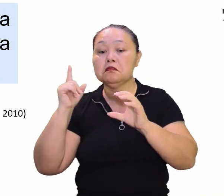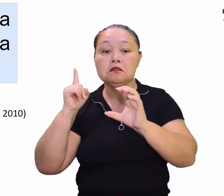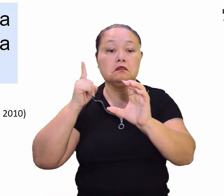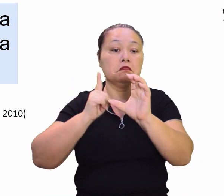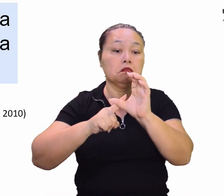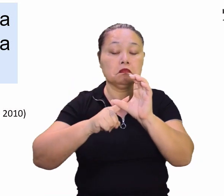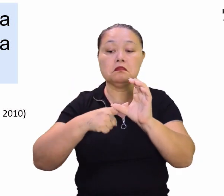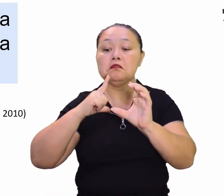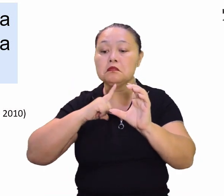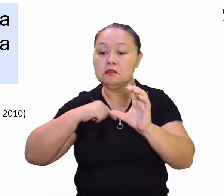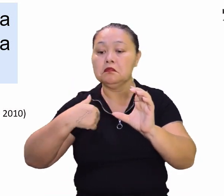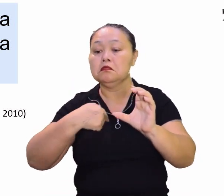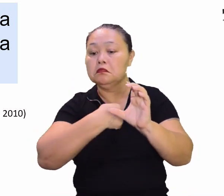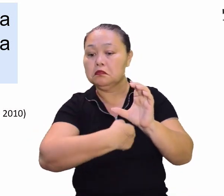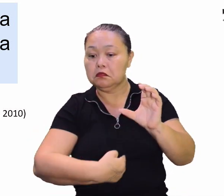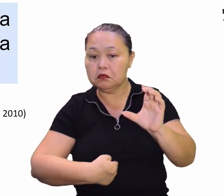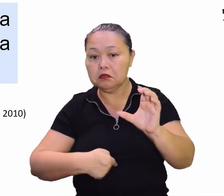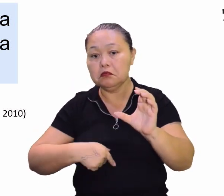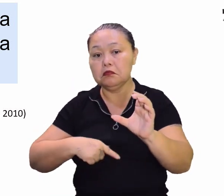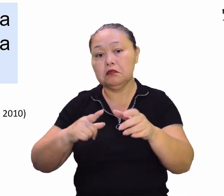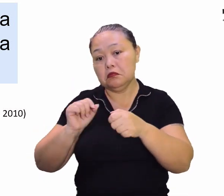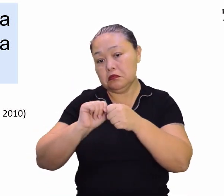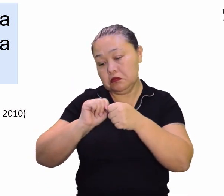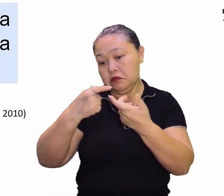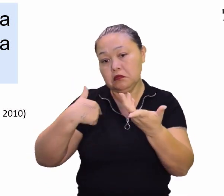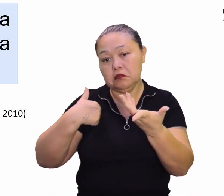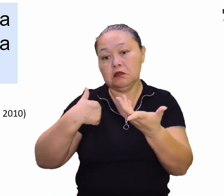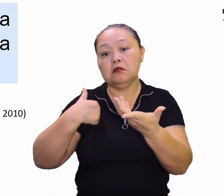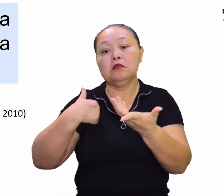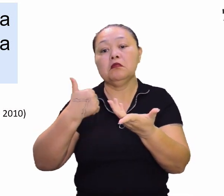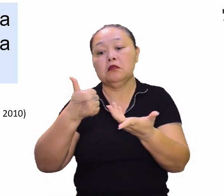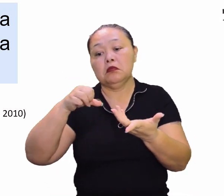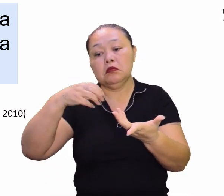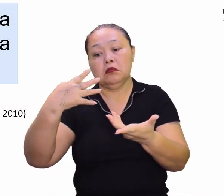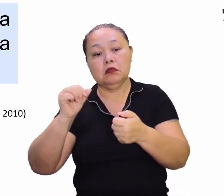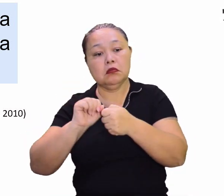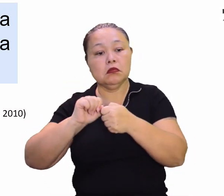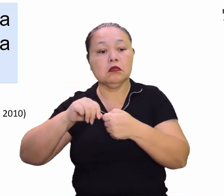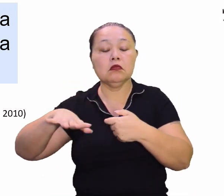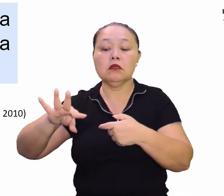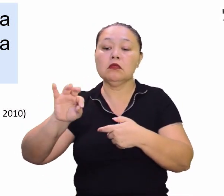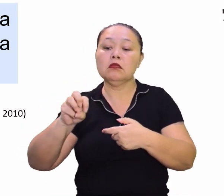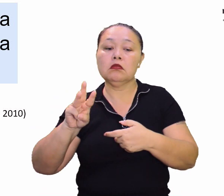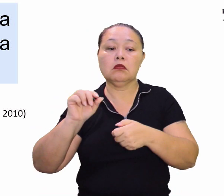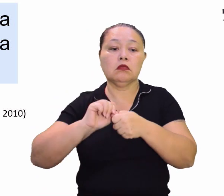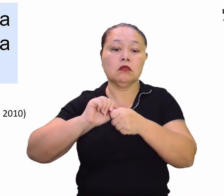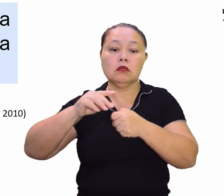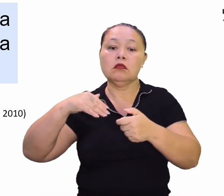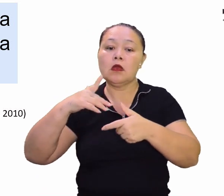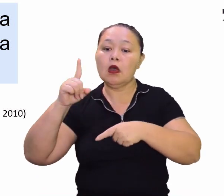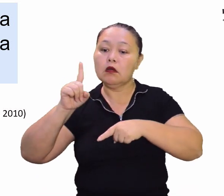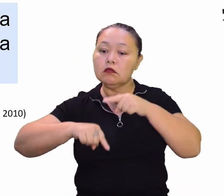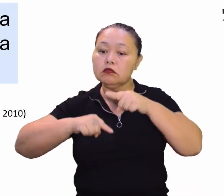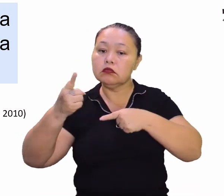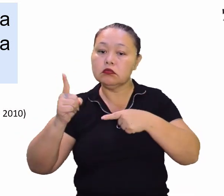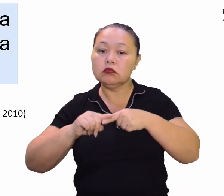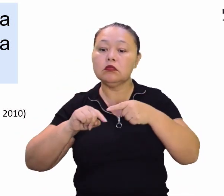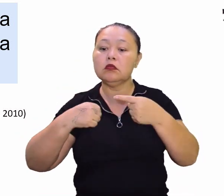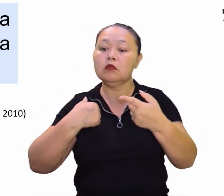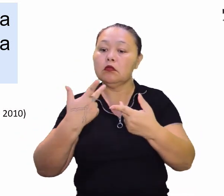China em 1949, Taiwan tornou-se uma plataforma de exportação na década de 60.